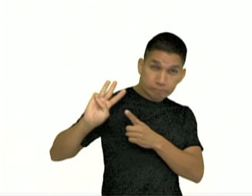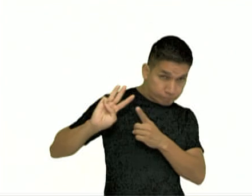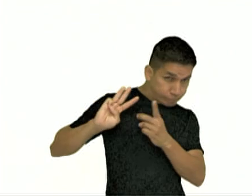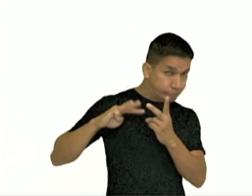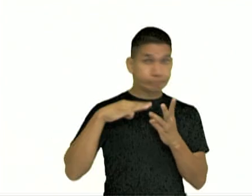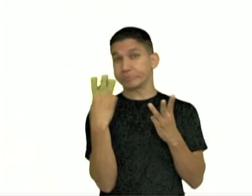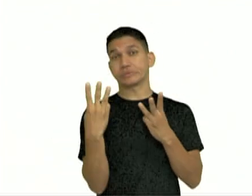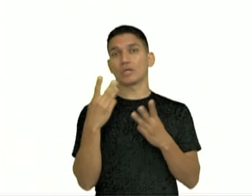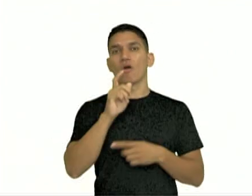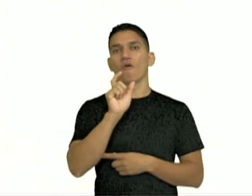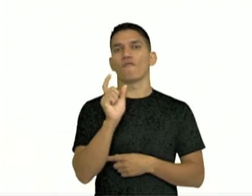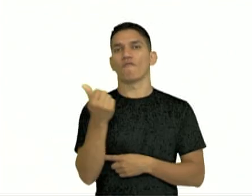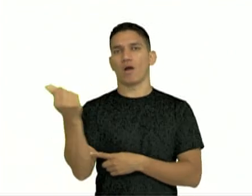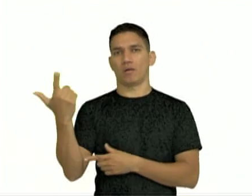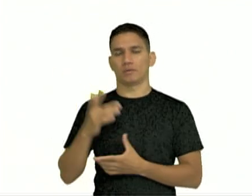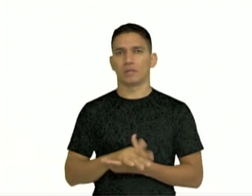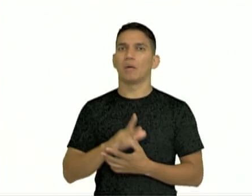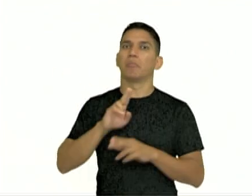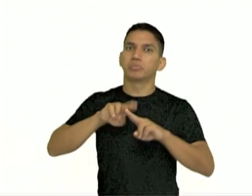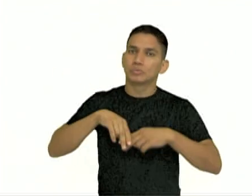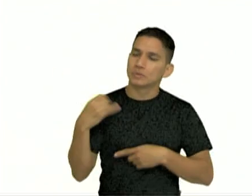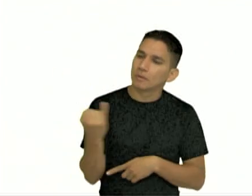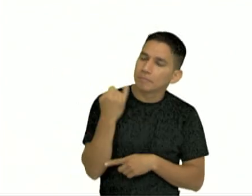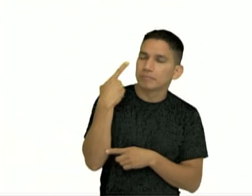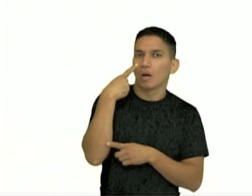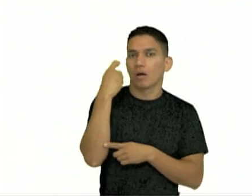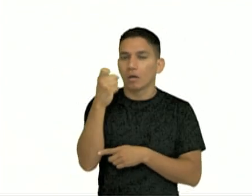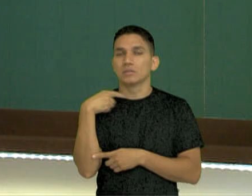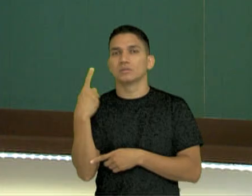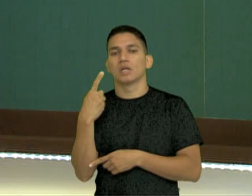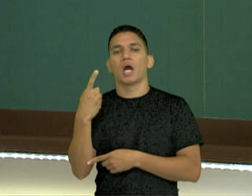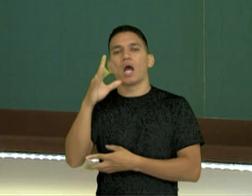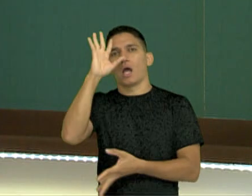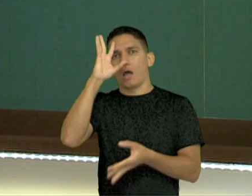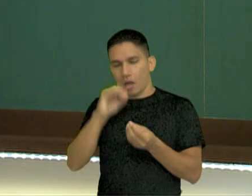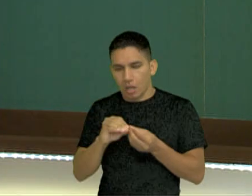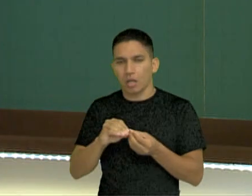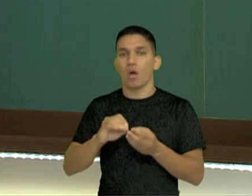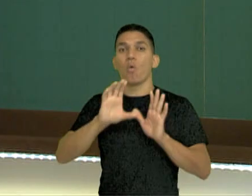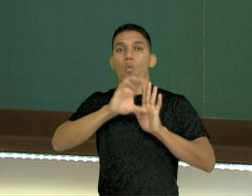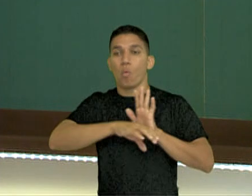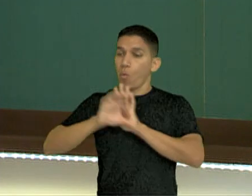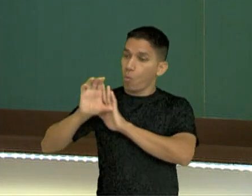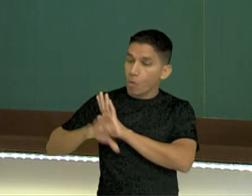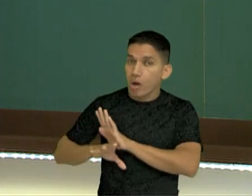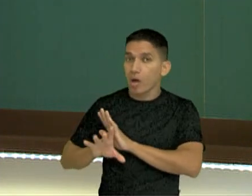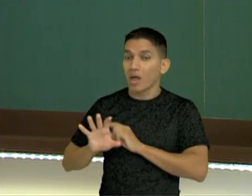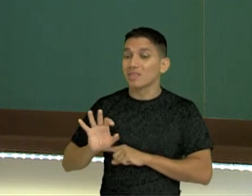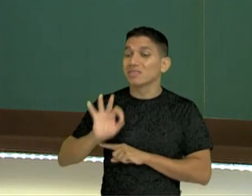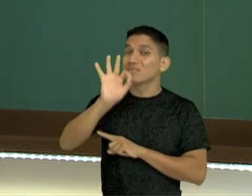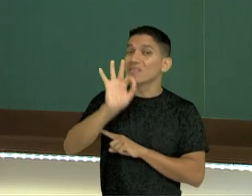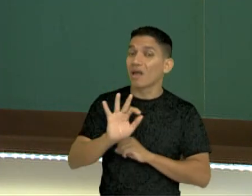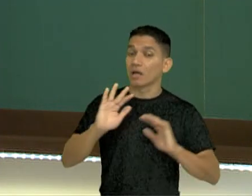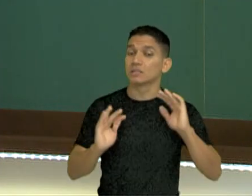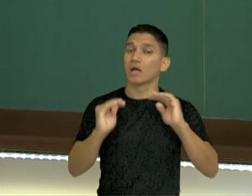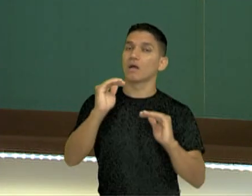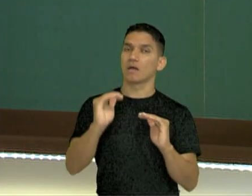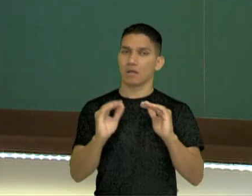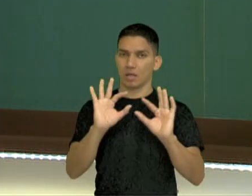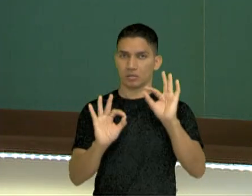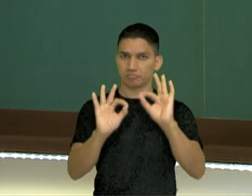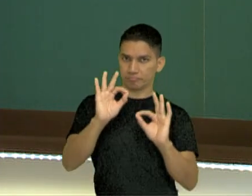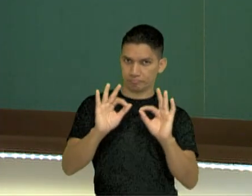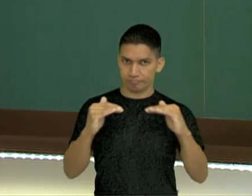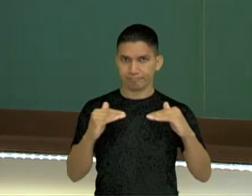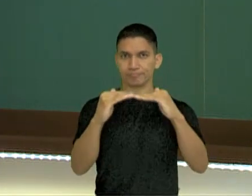bastante importante a gente entender este conceito de taxa equivalente e o significado desse